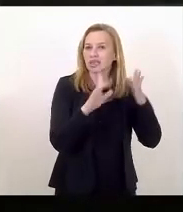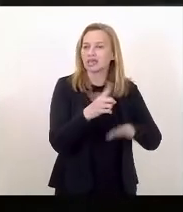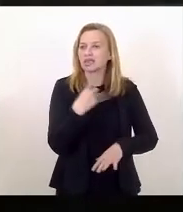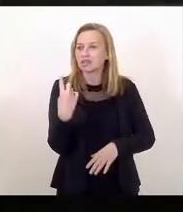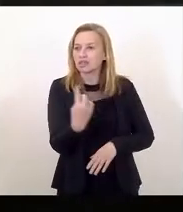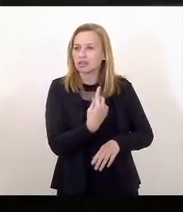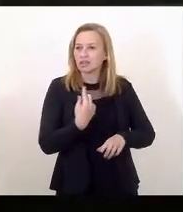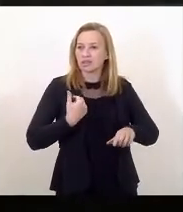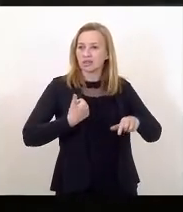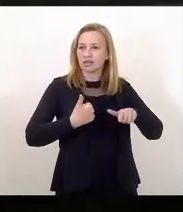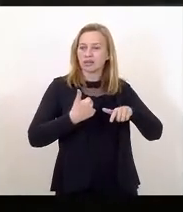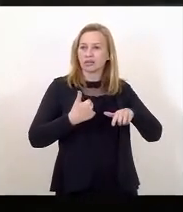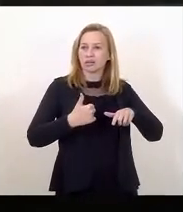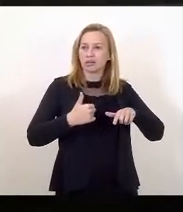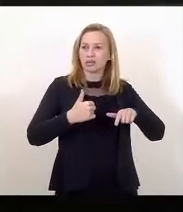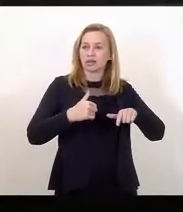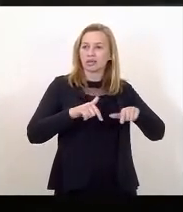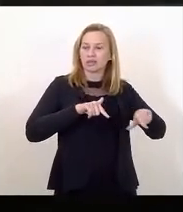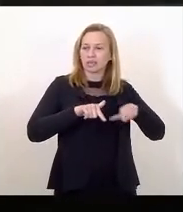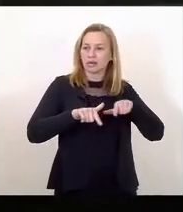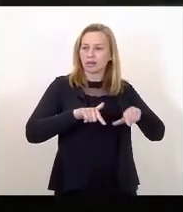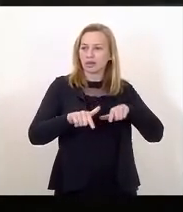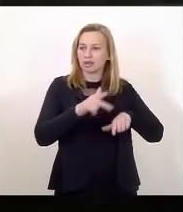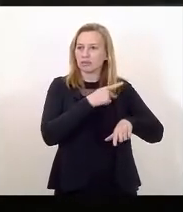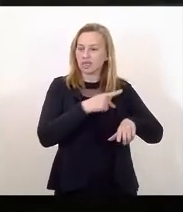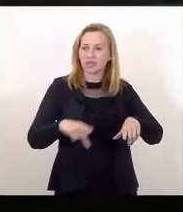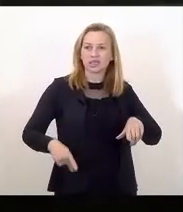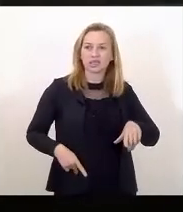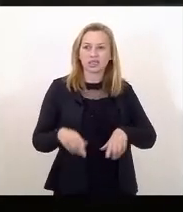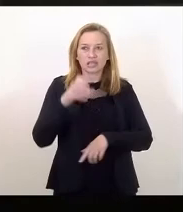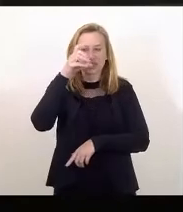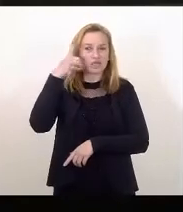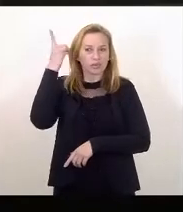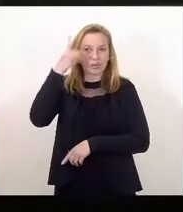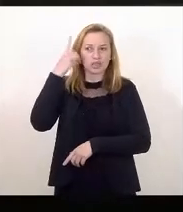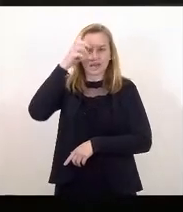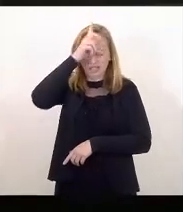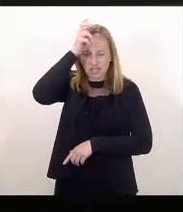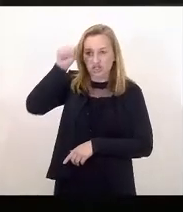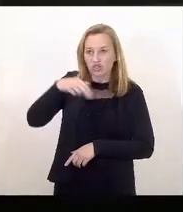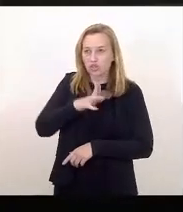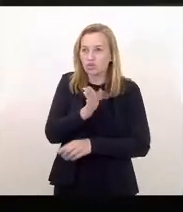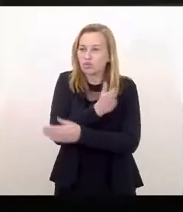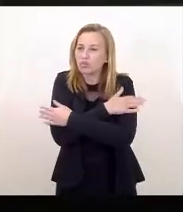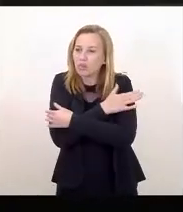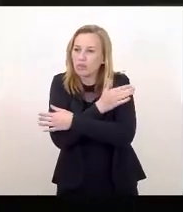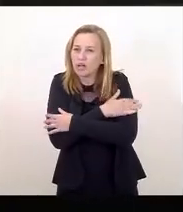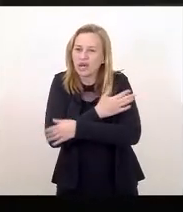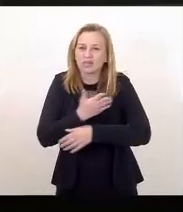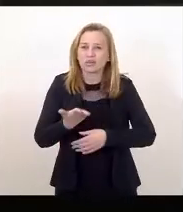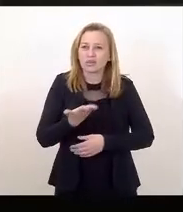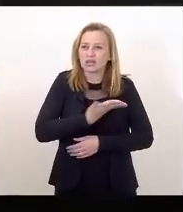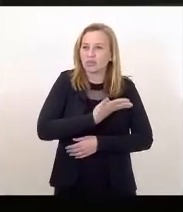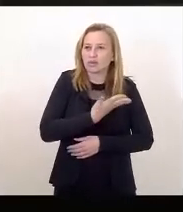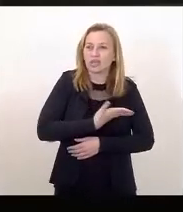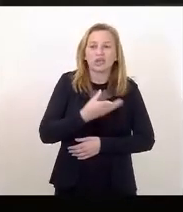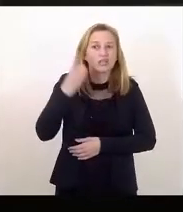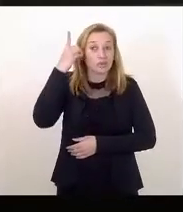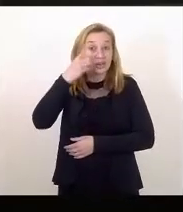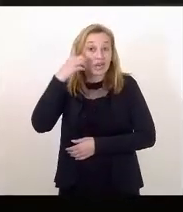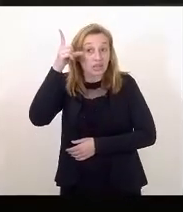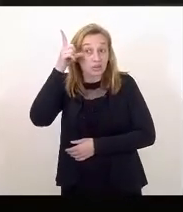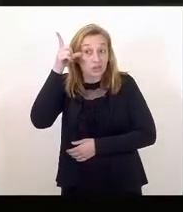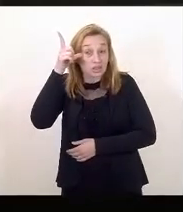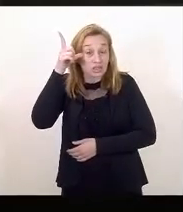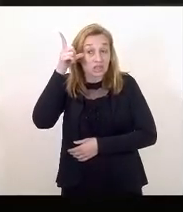em exercício, deputada Tia Ju, mandar um fraterno abraço para a nossa queridíssima deputada Lucinha,